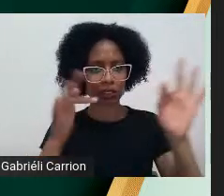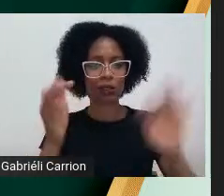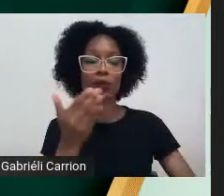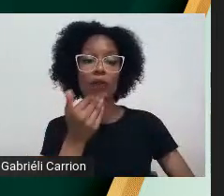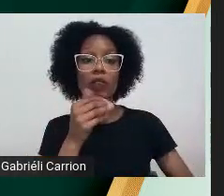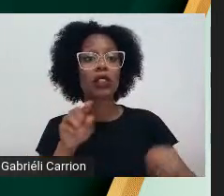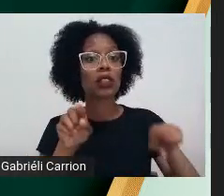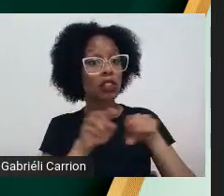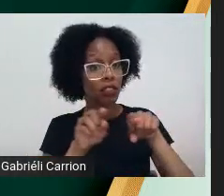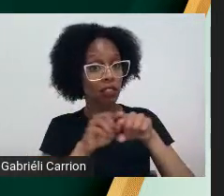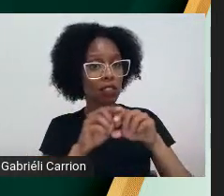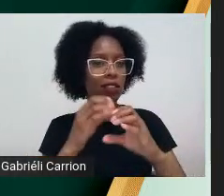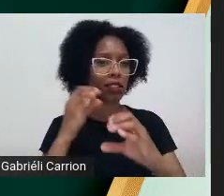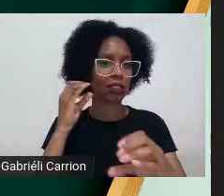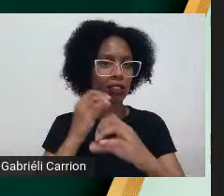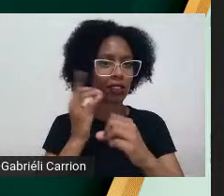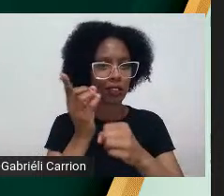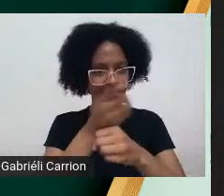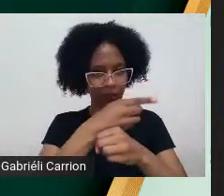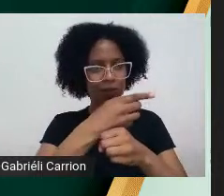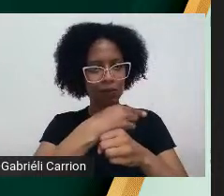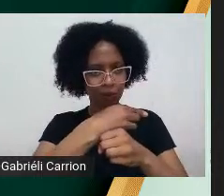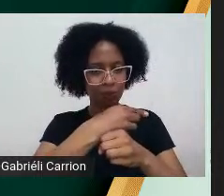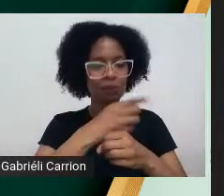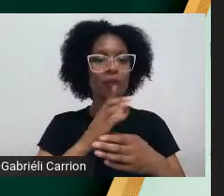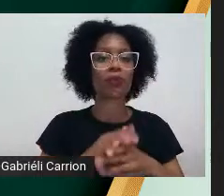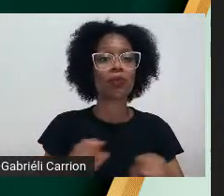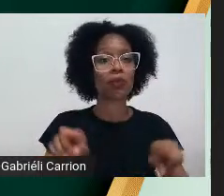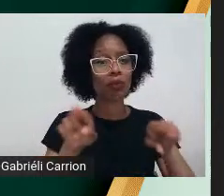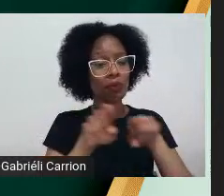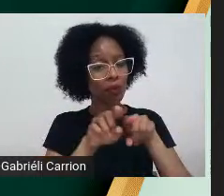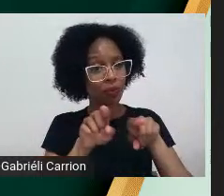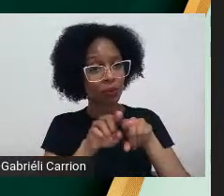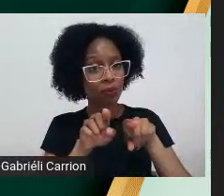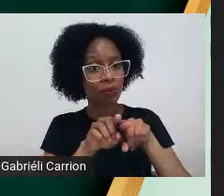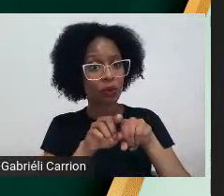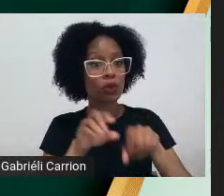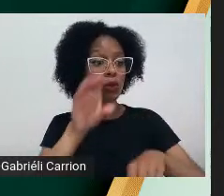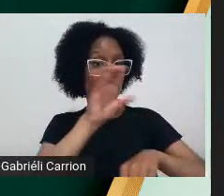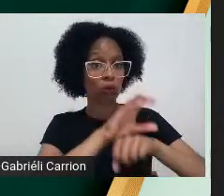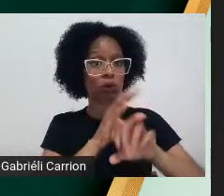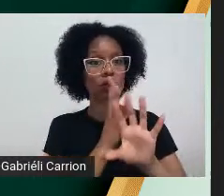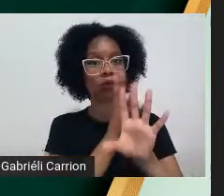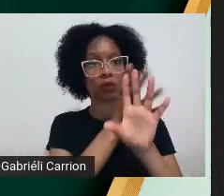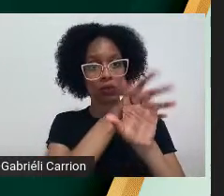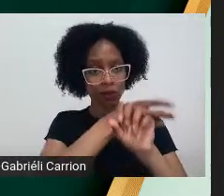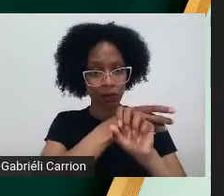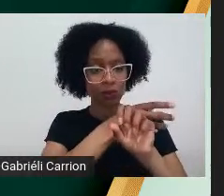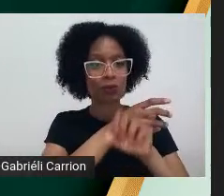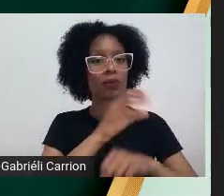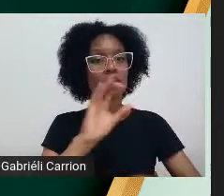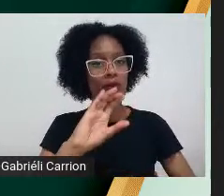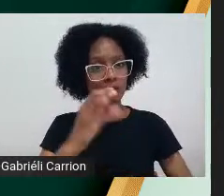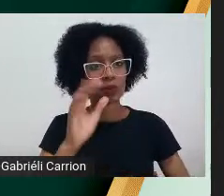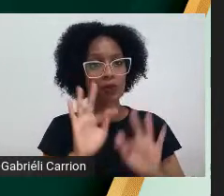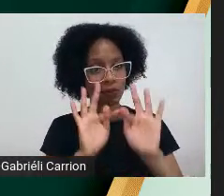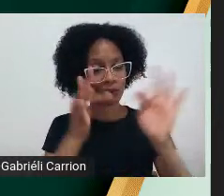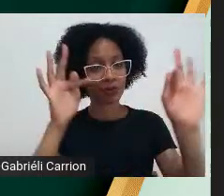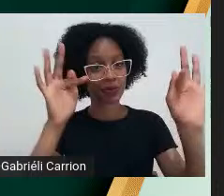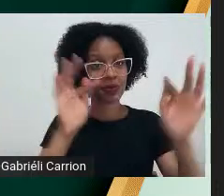Alimentos, Engenharia Cartográfica e de Agrimensura, Interdisciplinar em Ciência e